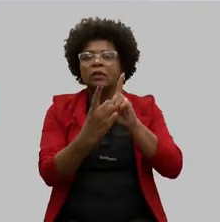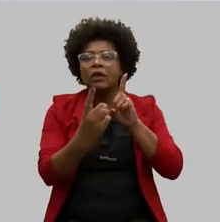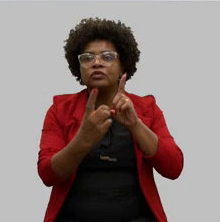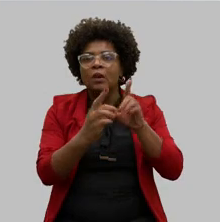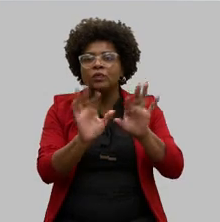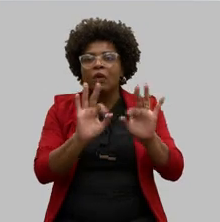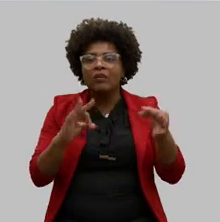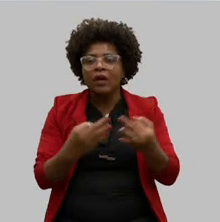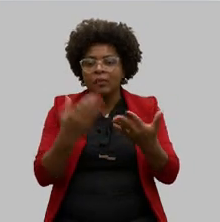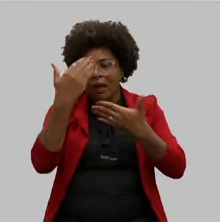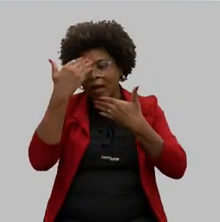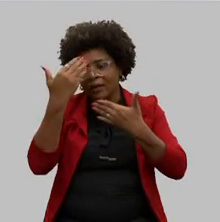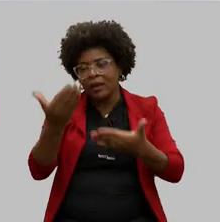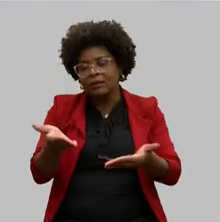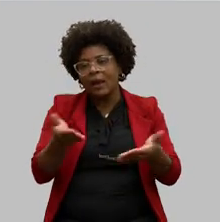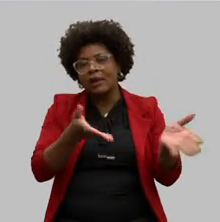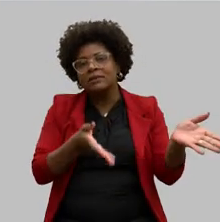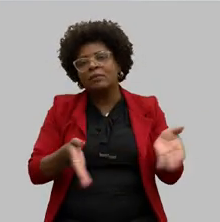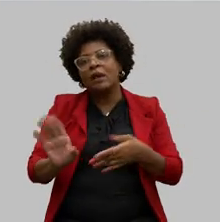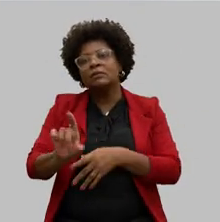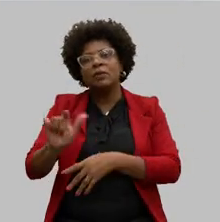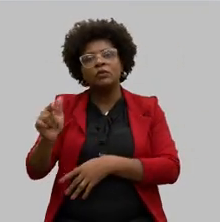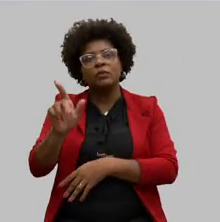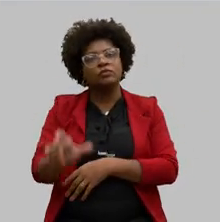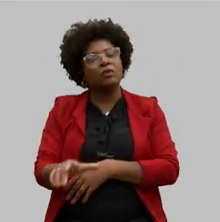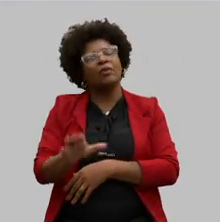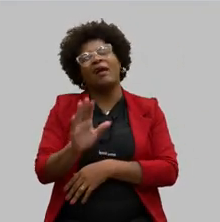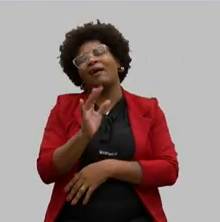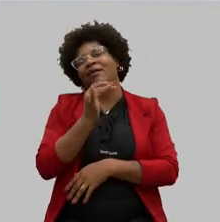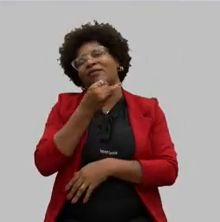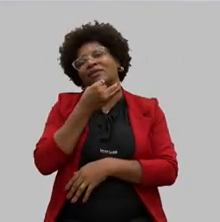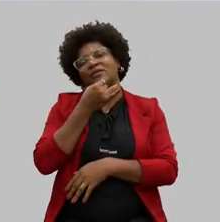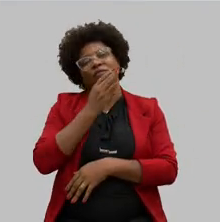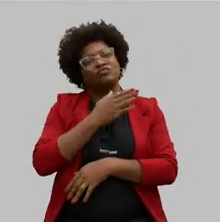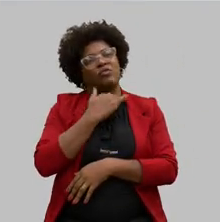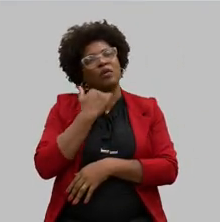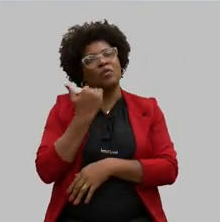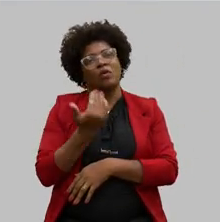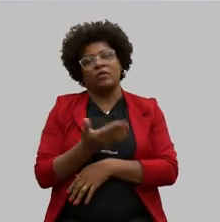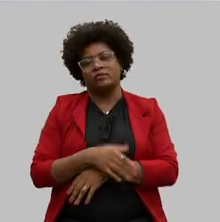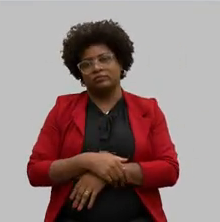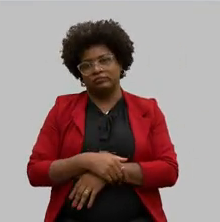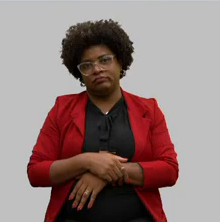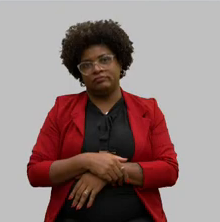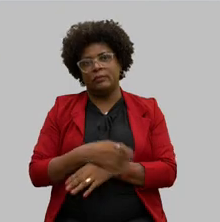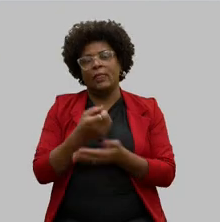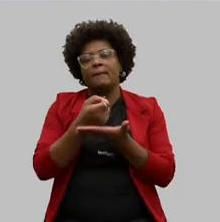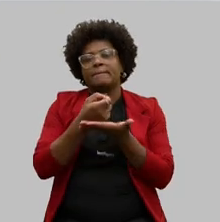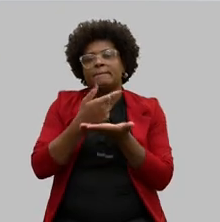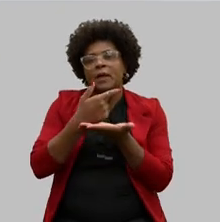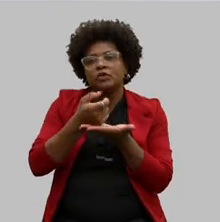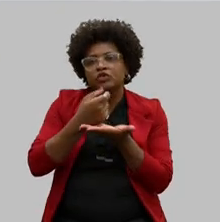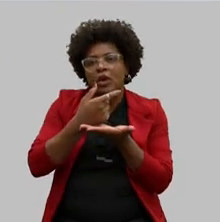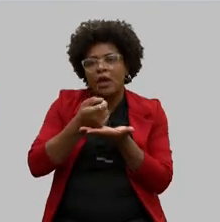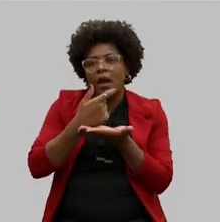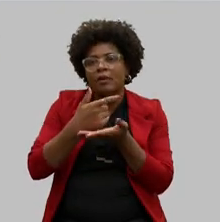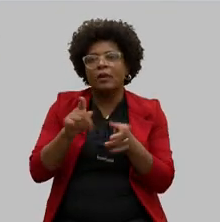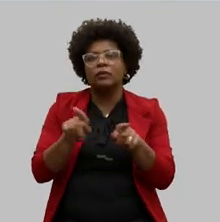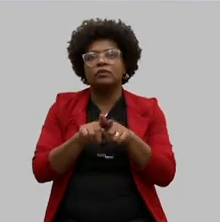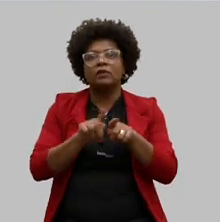para outro porque já morreu medicamento a gente tá dando o nome medicamento pós